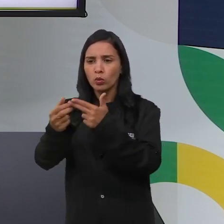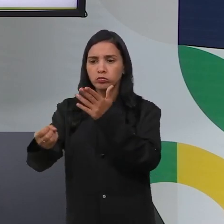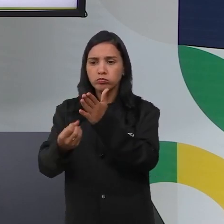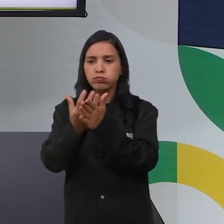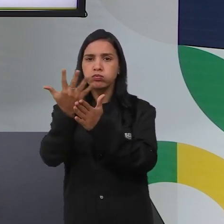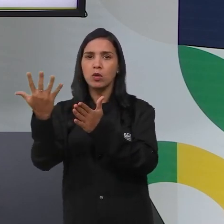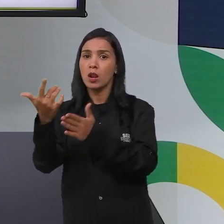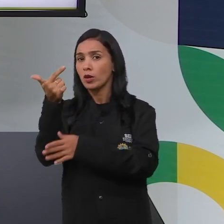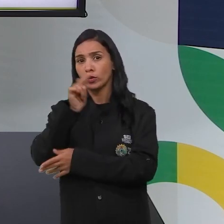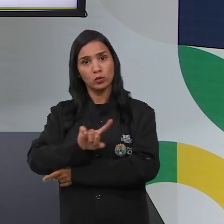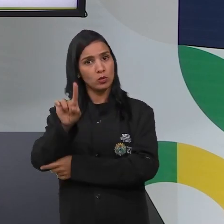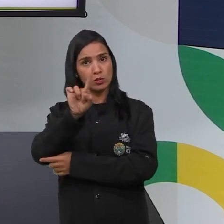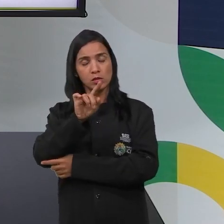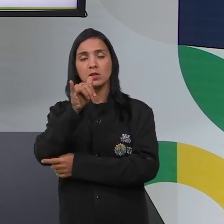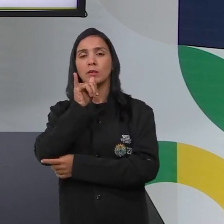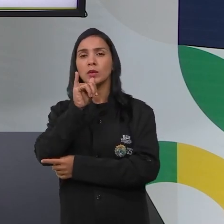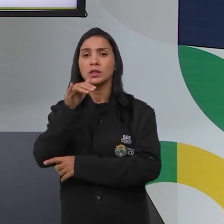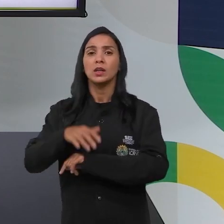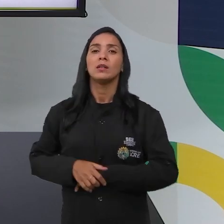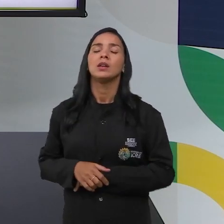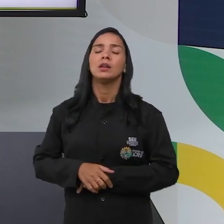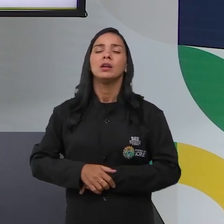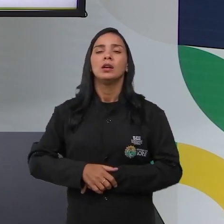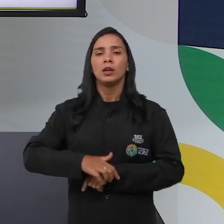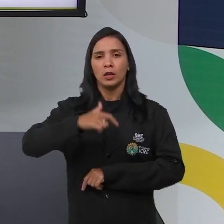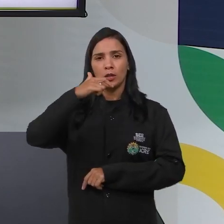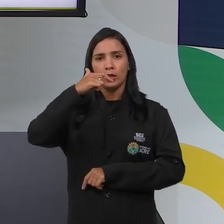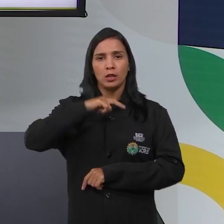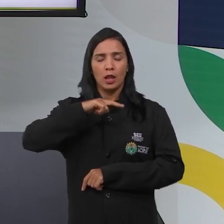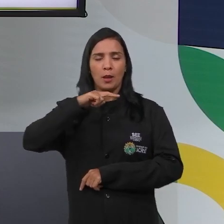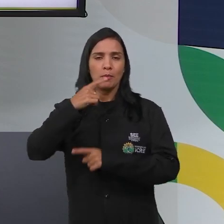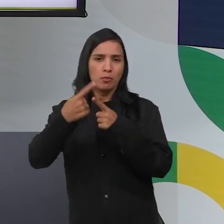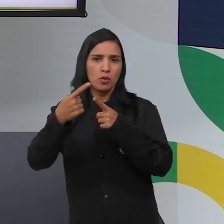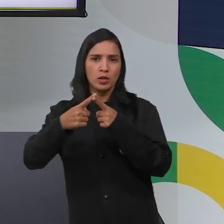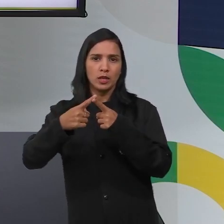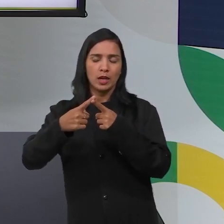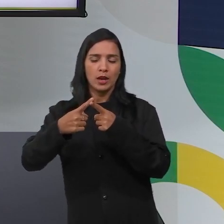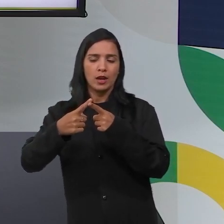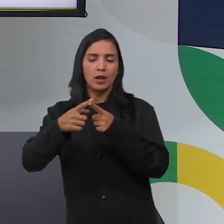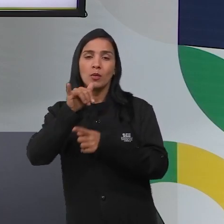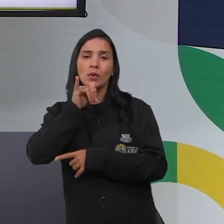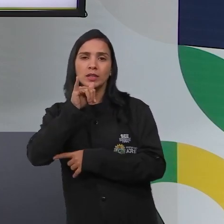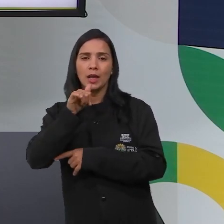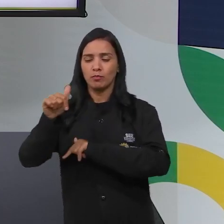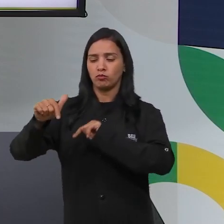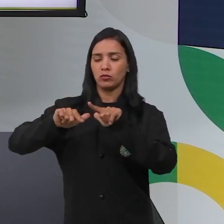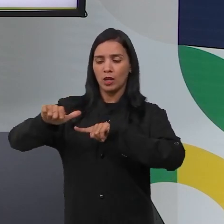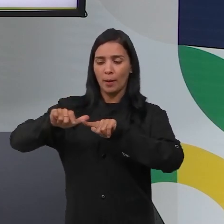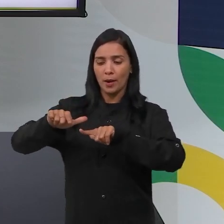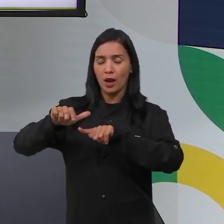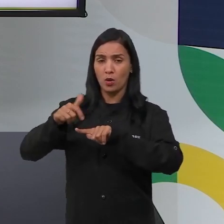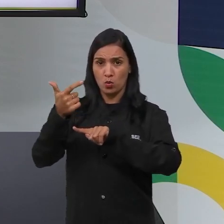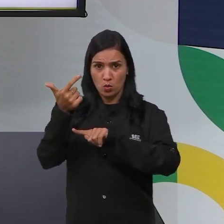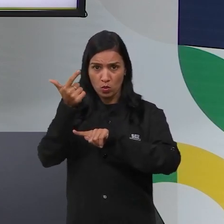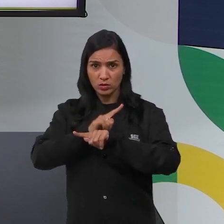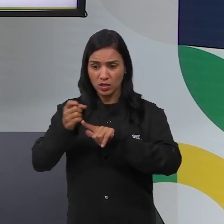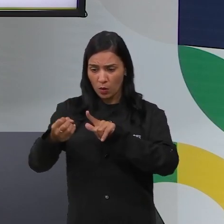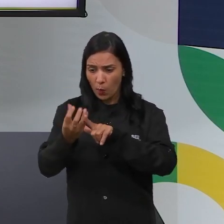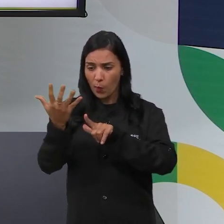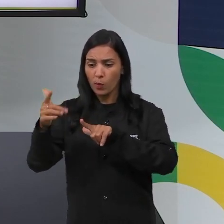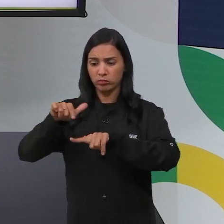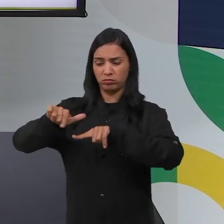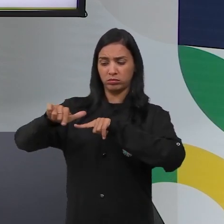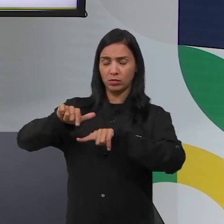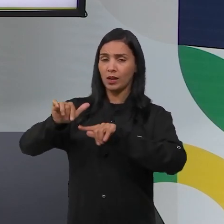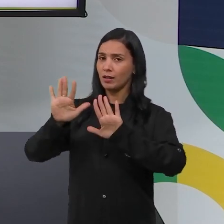caso do trabalho, ele não consegue quantificar quanto trabalho ele possui, então ele diz que é